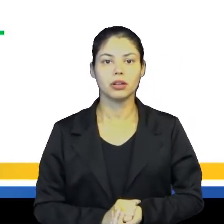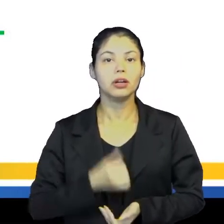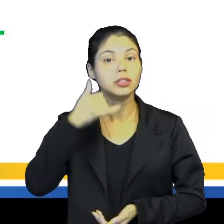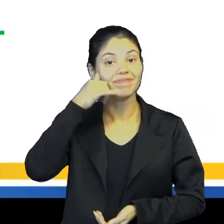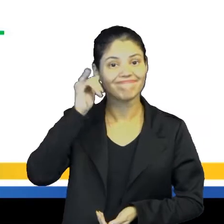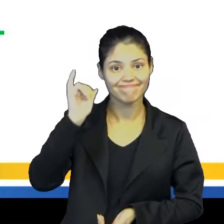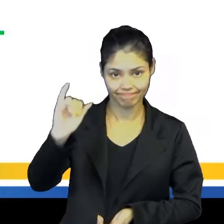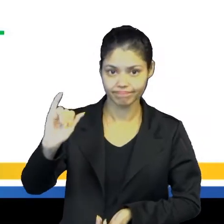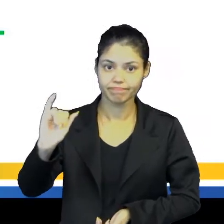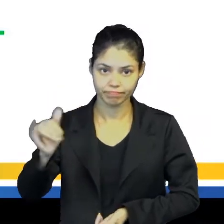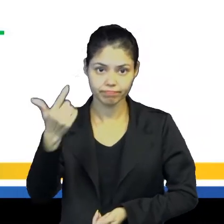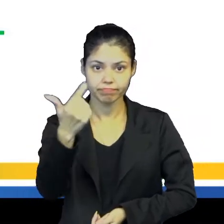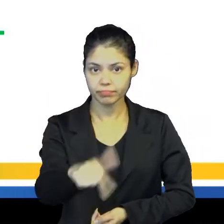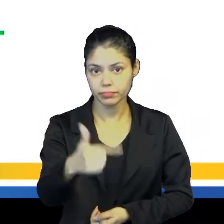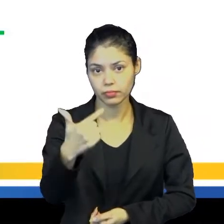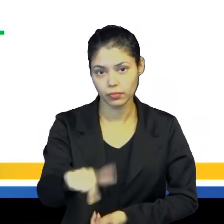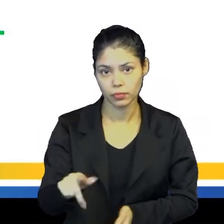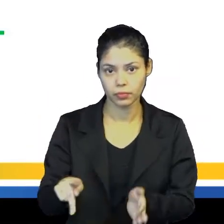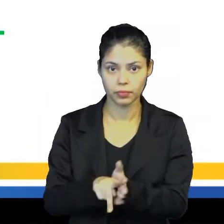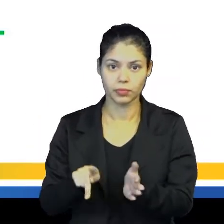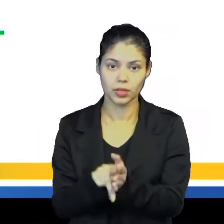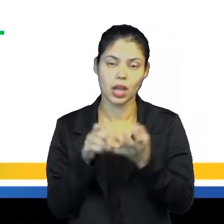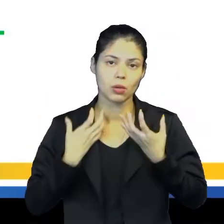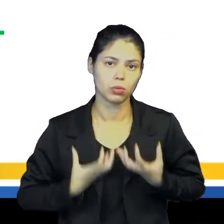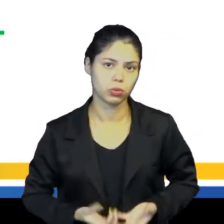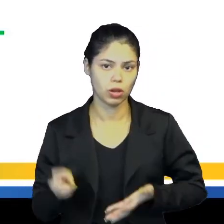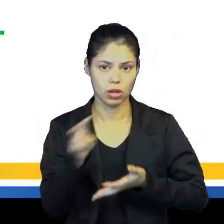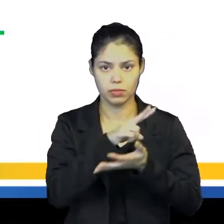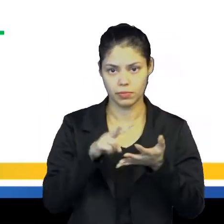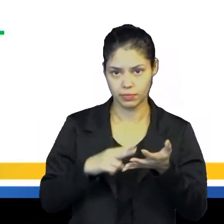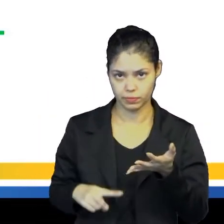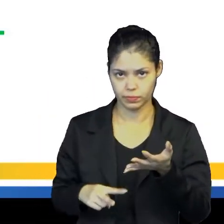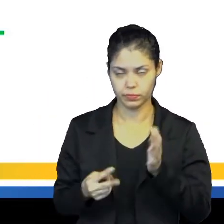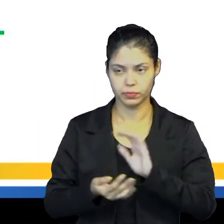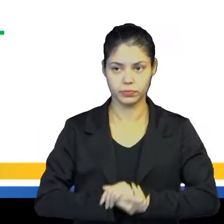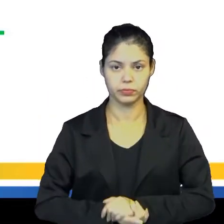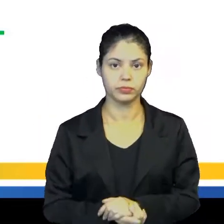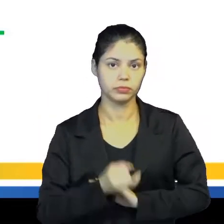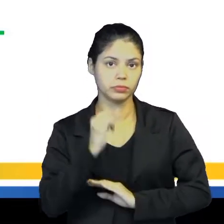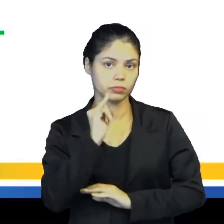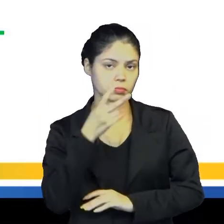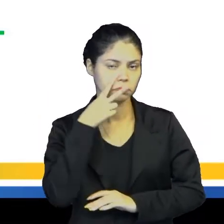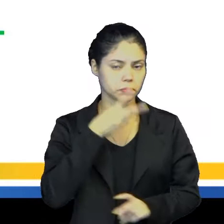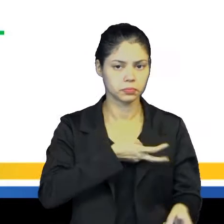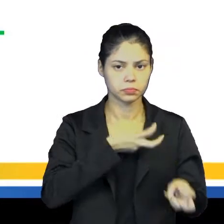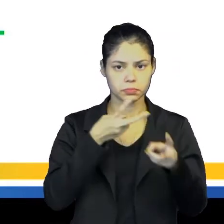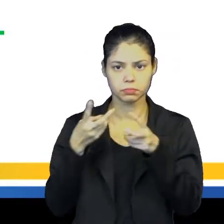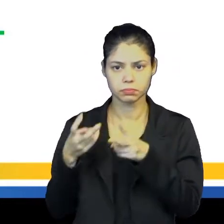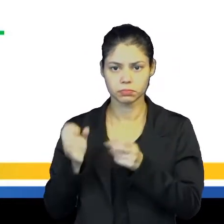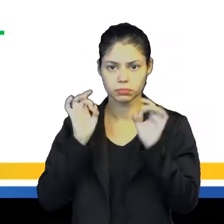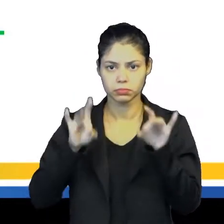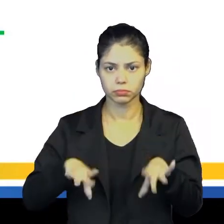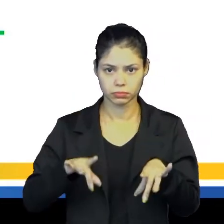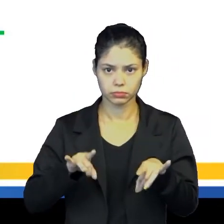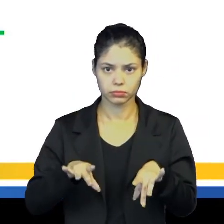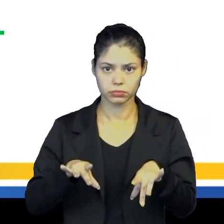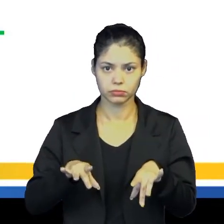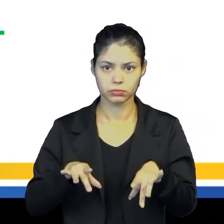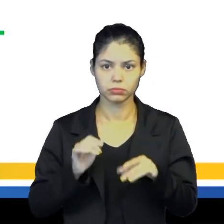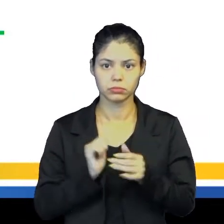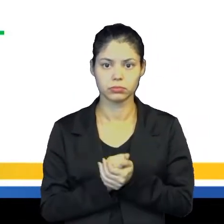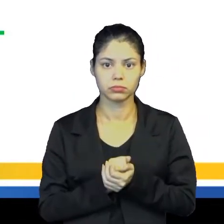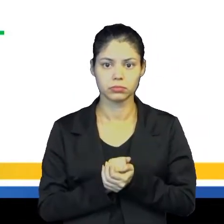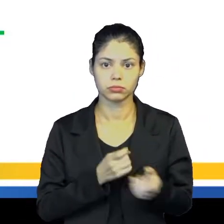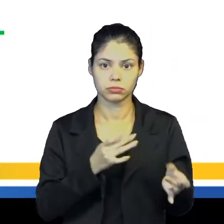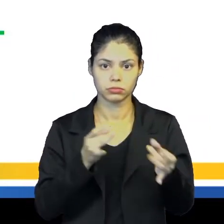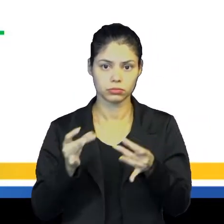e evite repetições, pois torna cansativo para o leitor. Se vocês observarem essa última